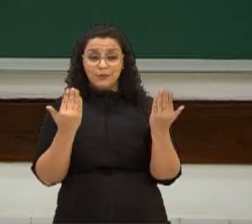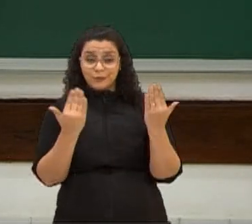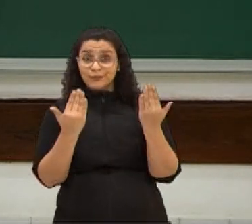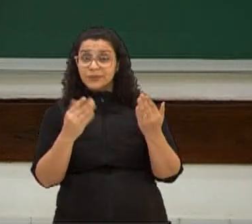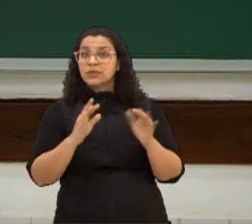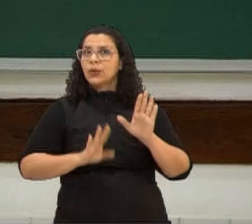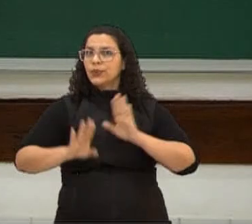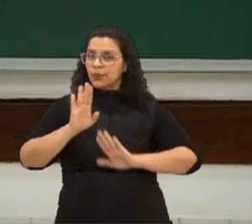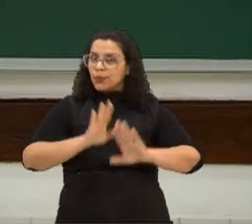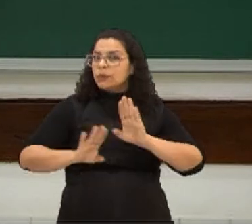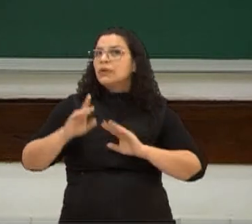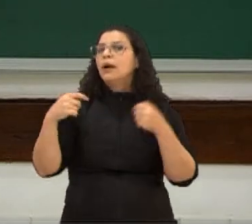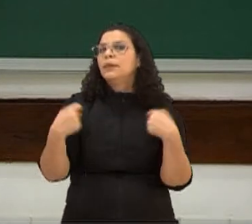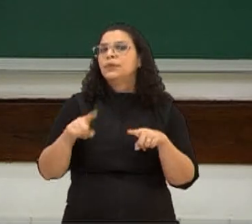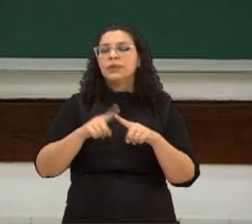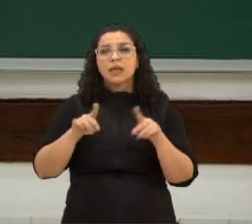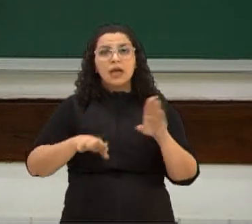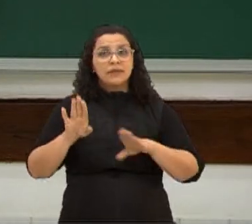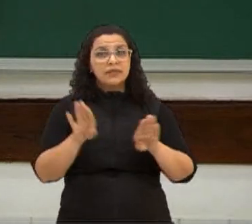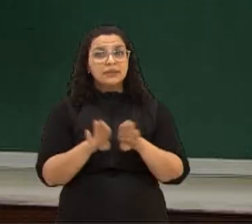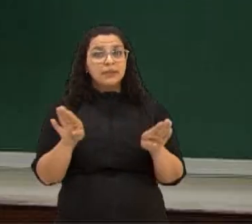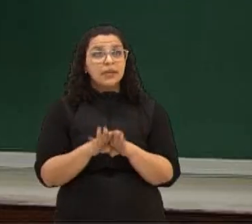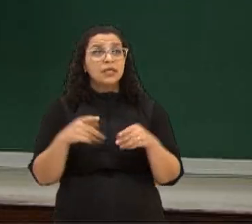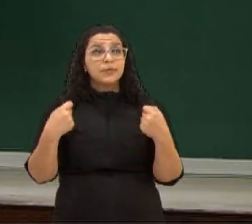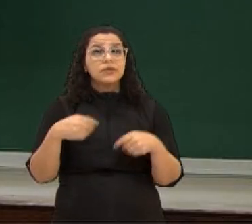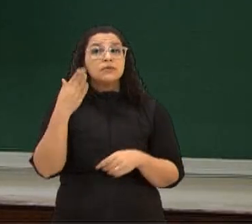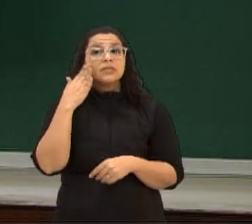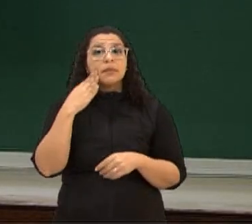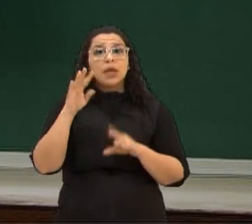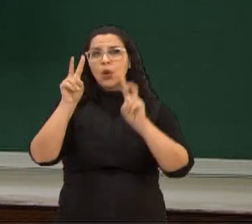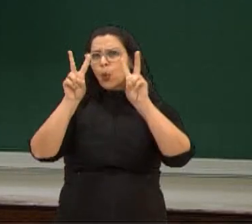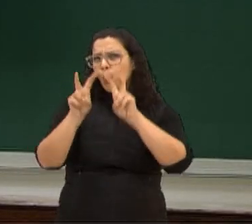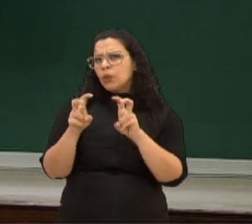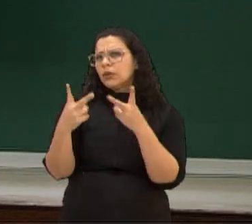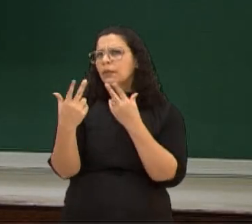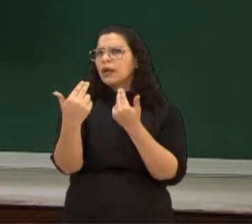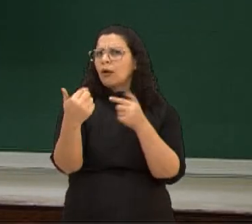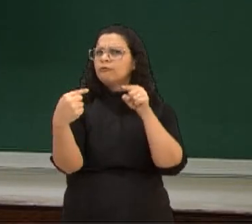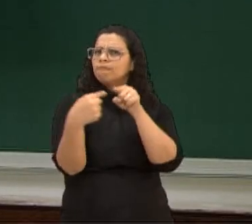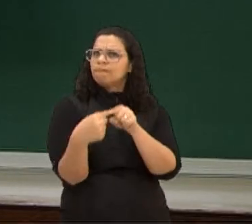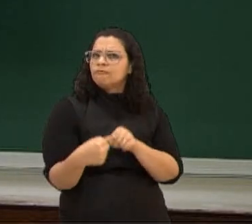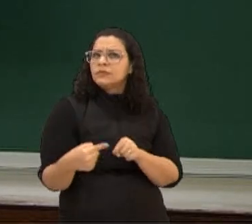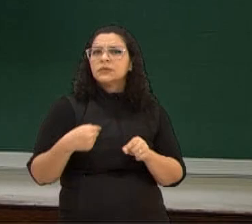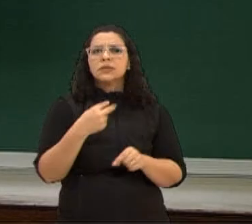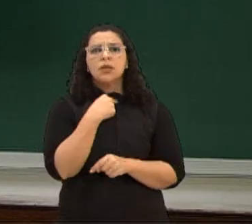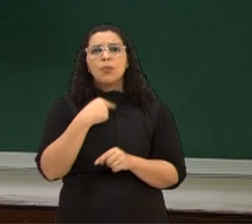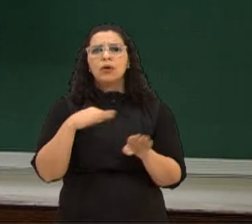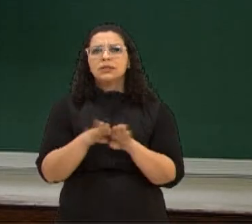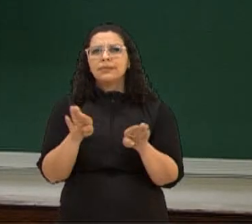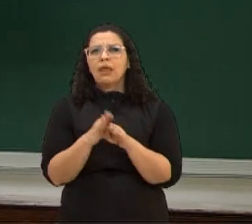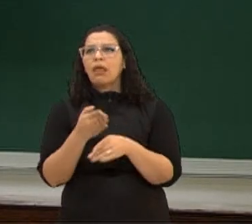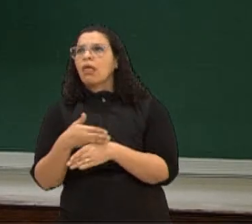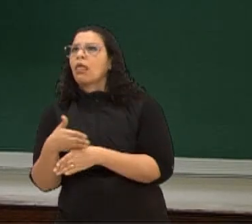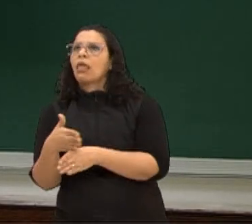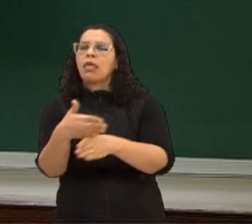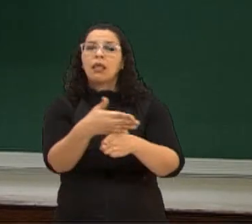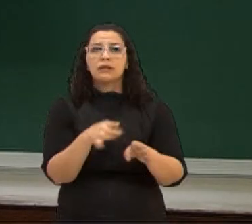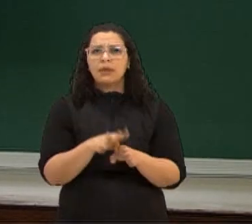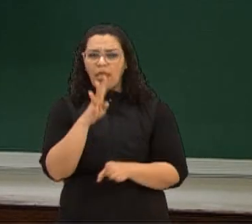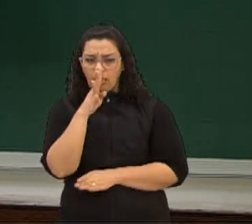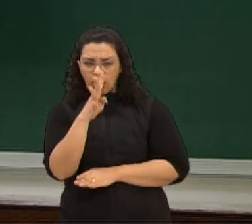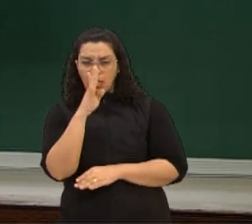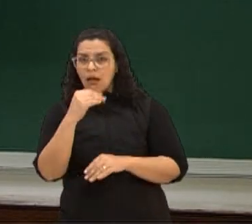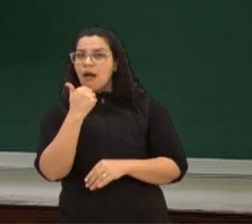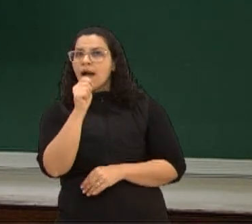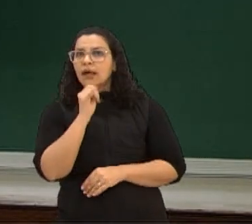tomar bastante cuidado. Por quê? Porque eu tenho que estar dentro daquele tema que está sendo comentado, não posso fugir, não posso